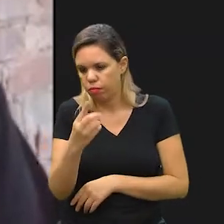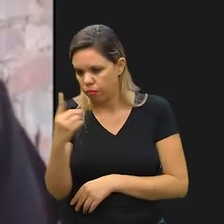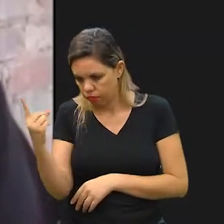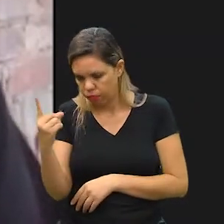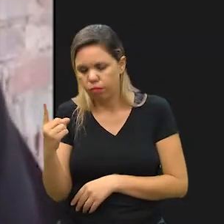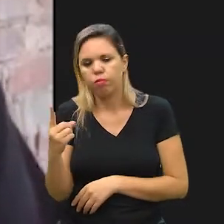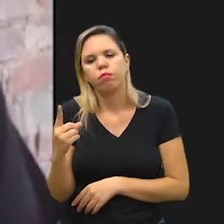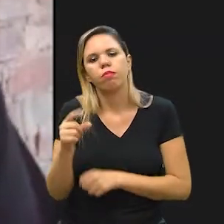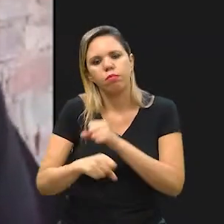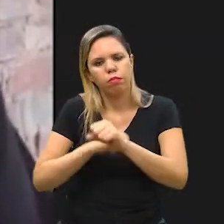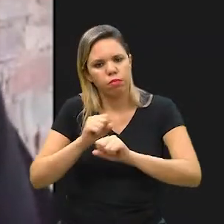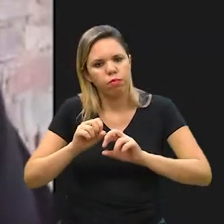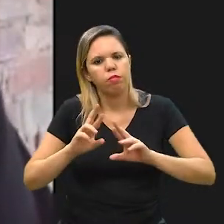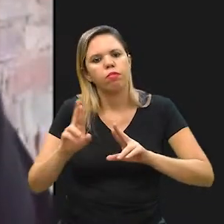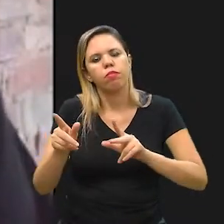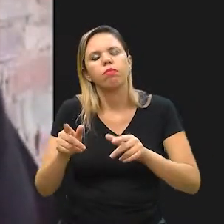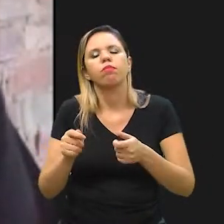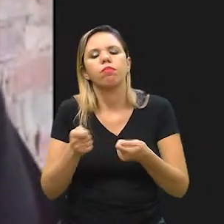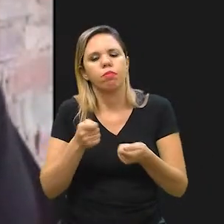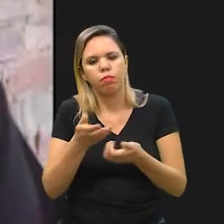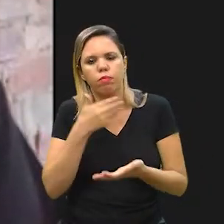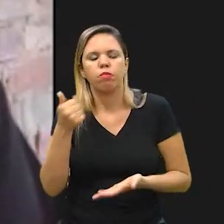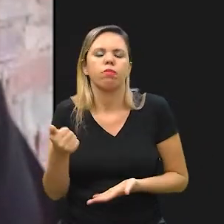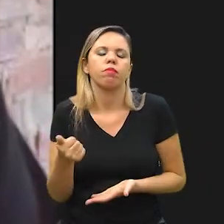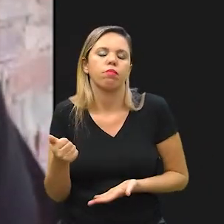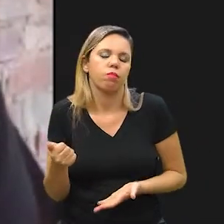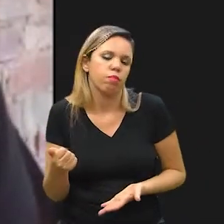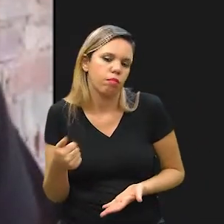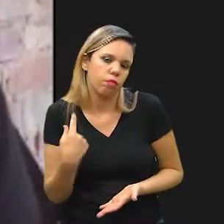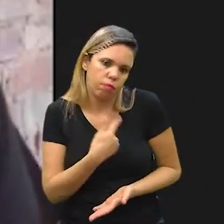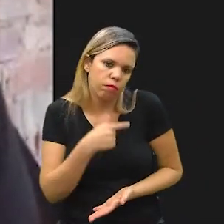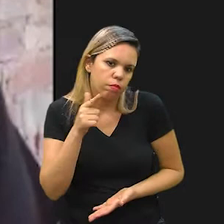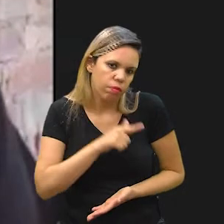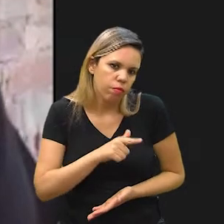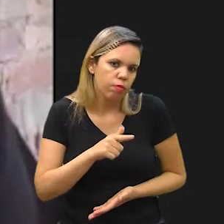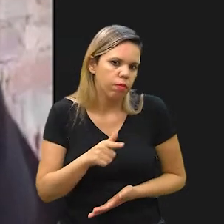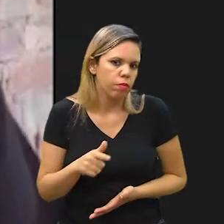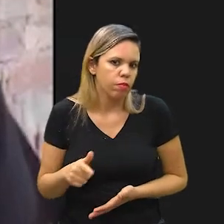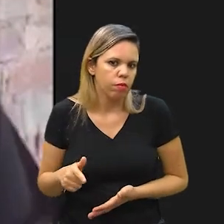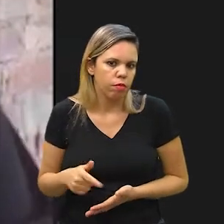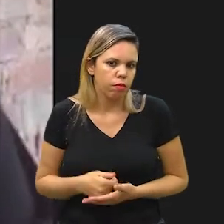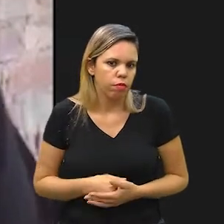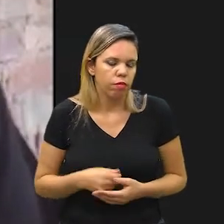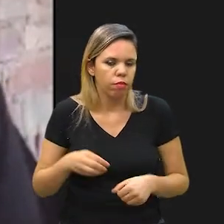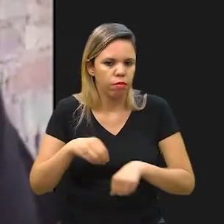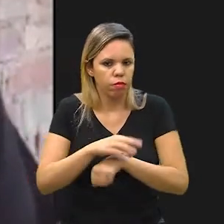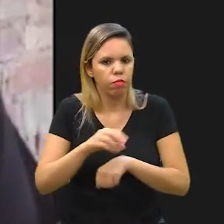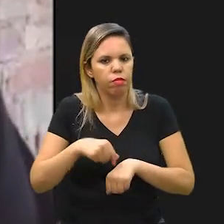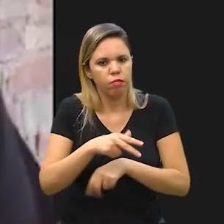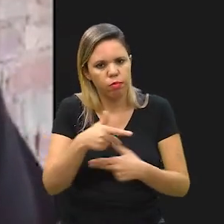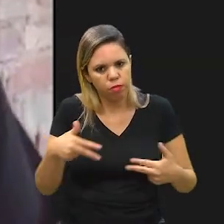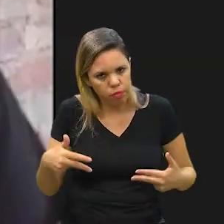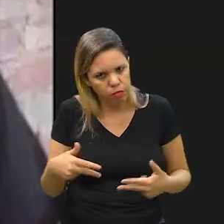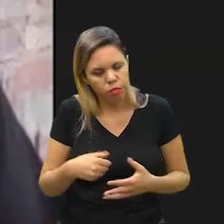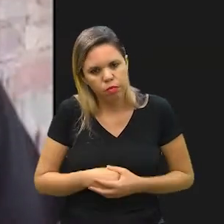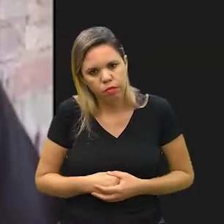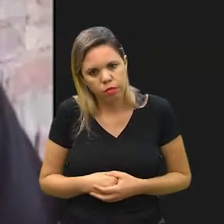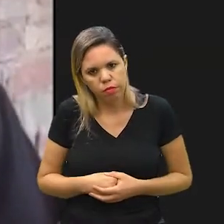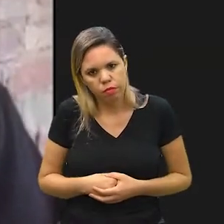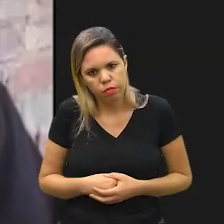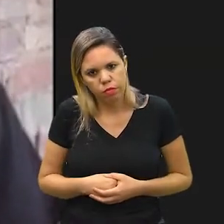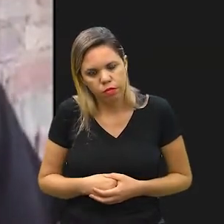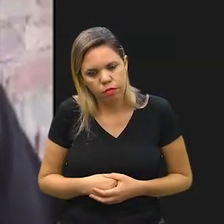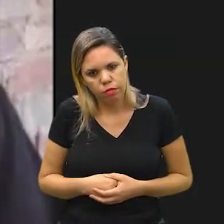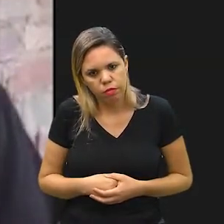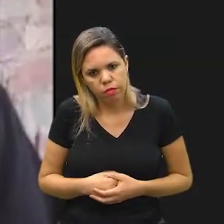ano mais estável, né? E que a gente consiga levar as coisas mais